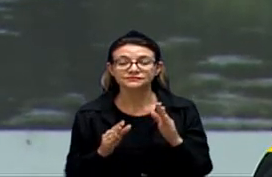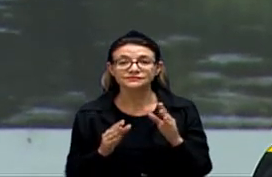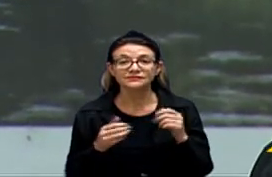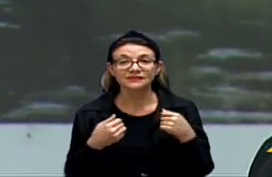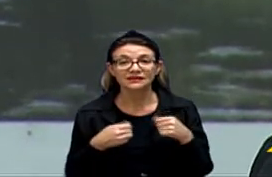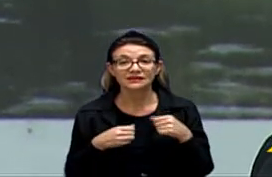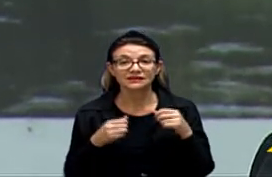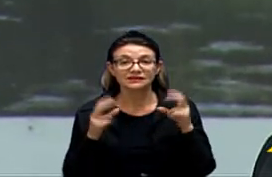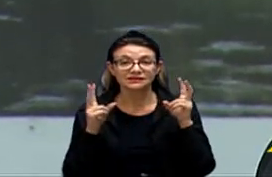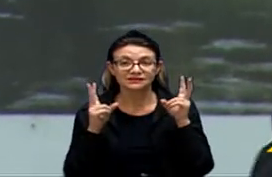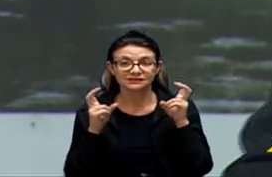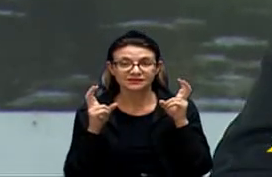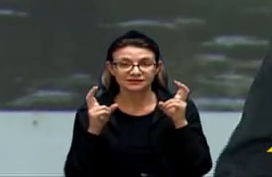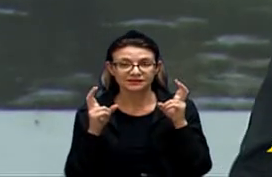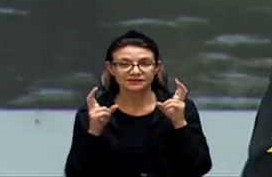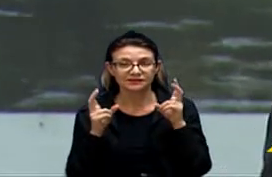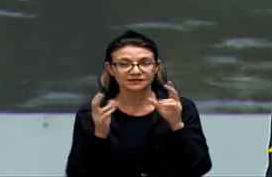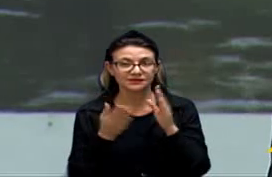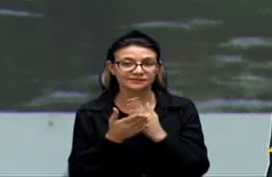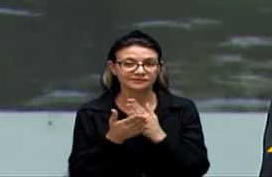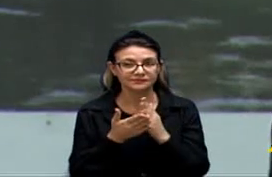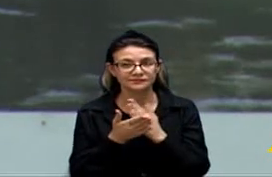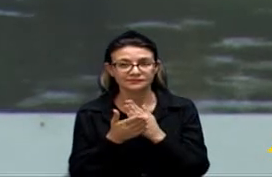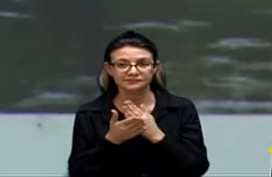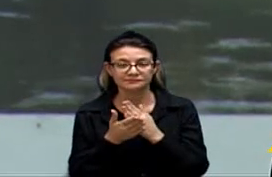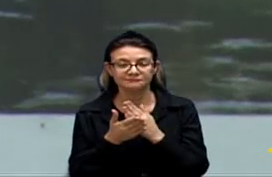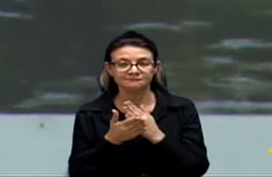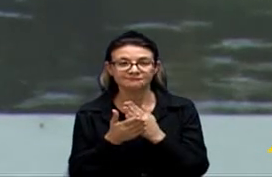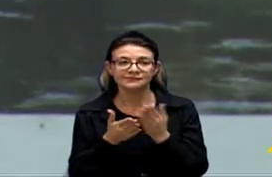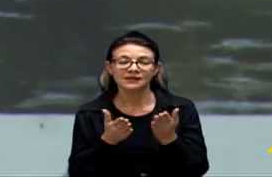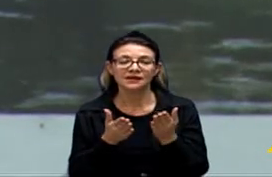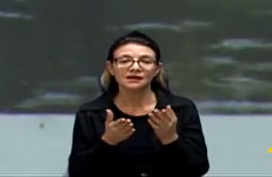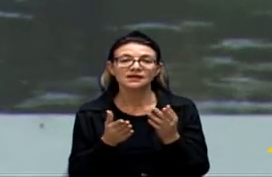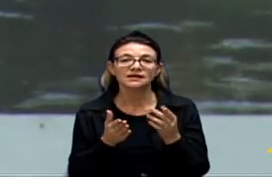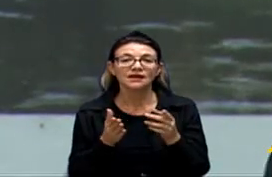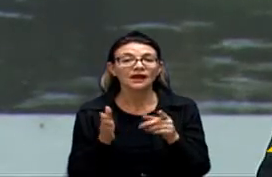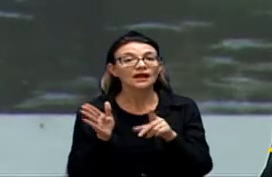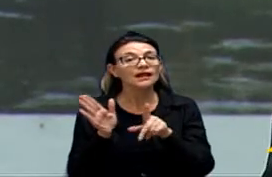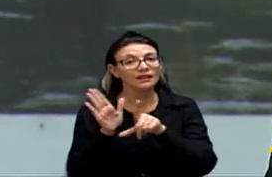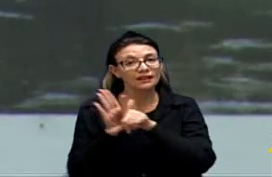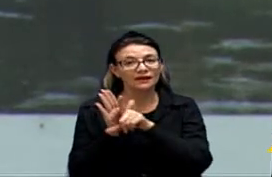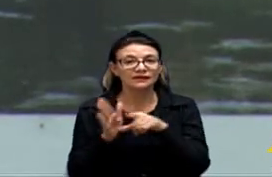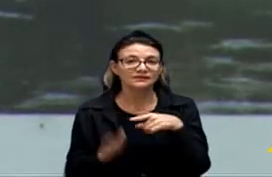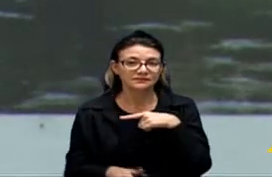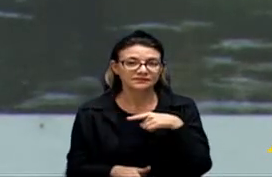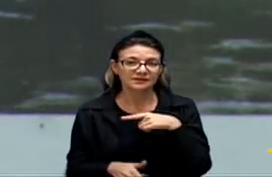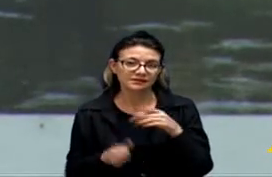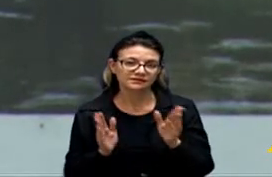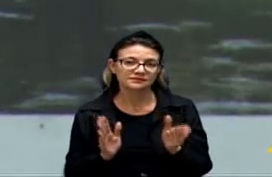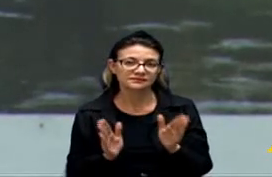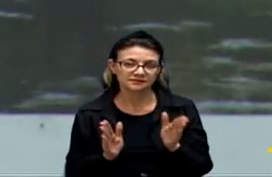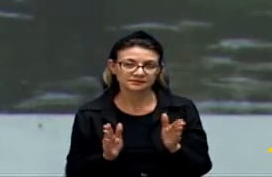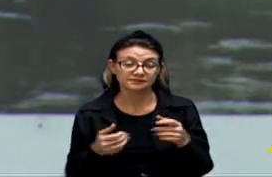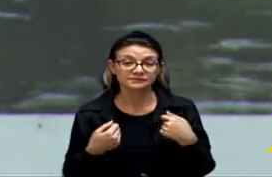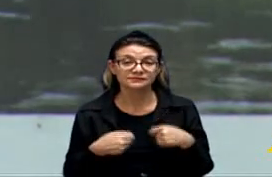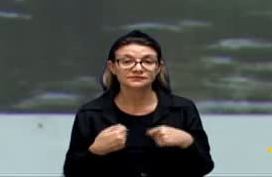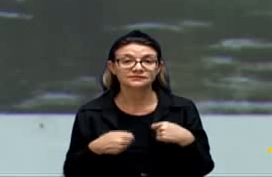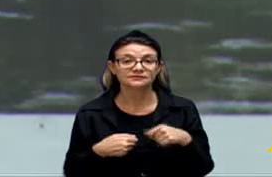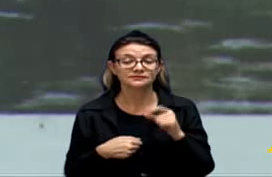tratar o que nós mais precisamos porque lei nós já temos né o que nós mais precisamos de